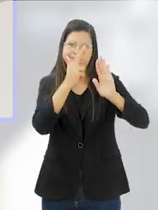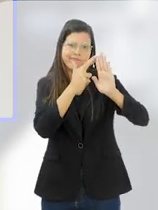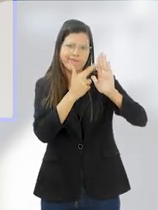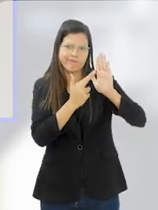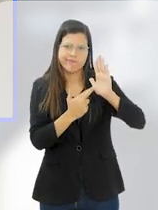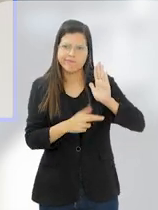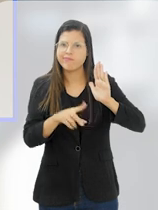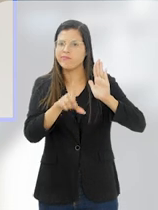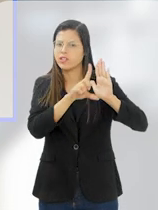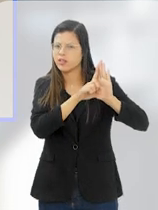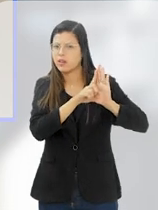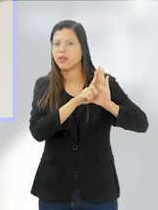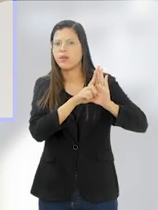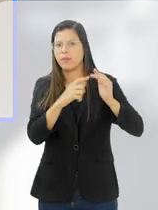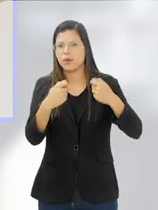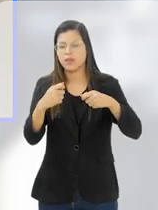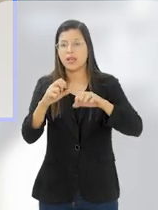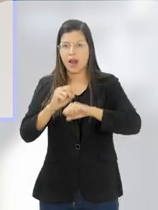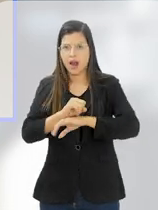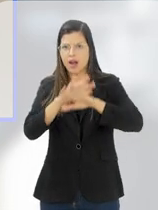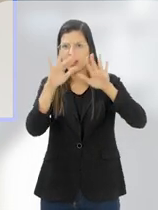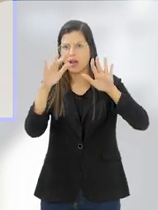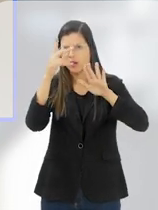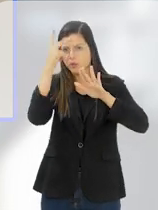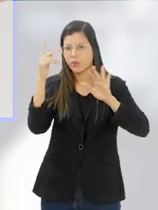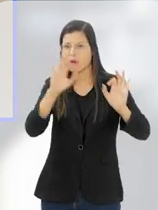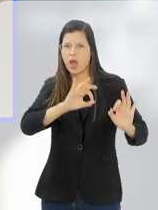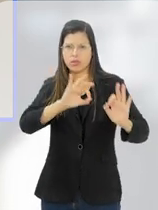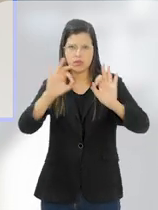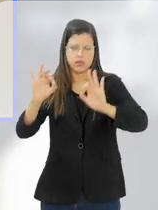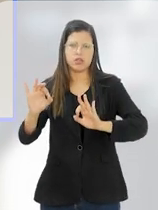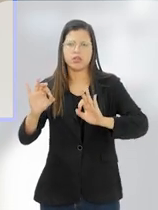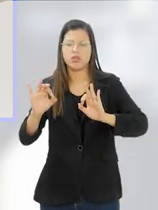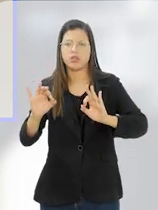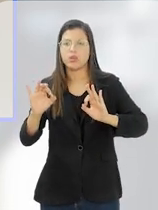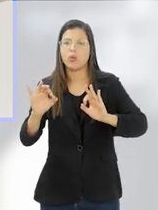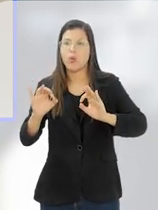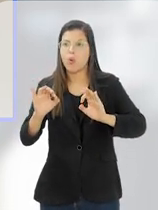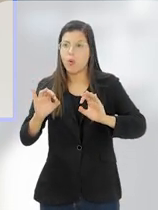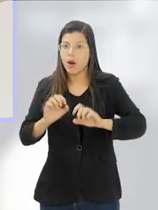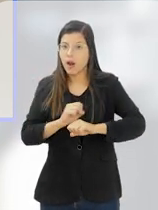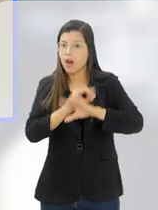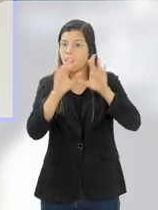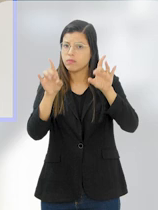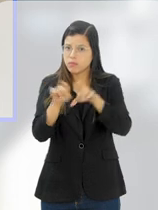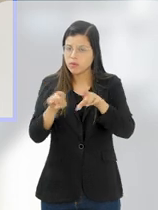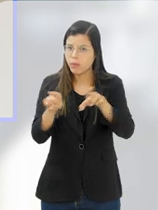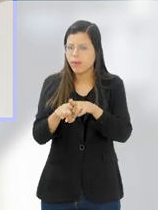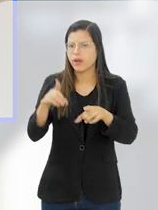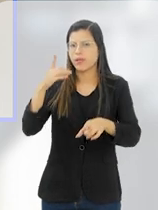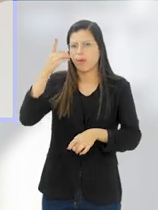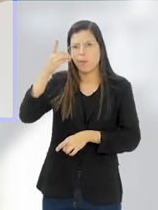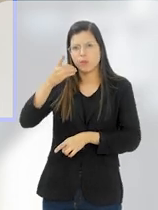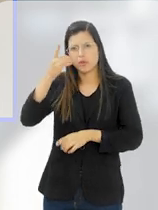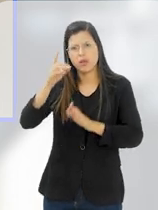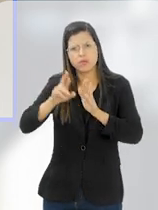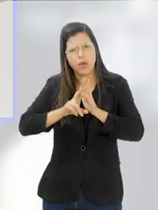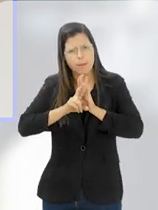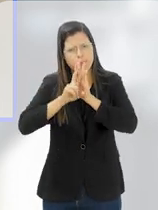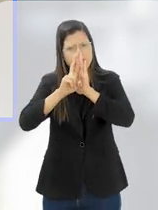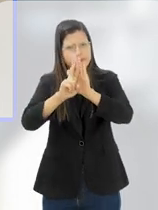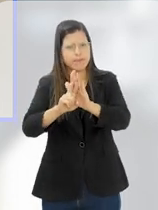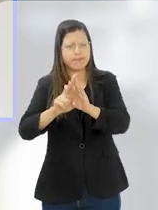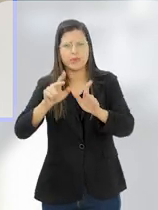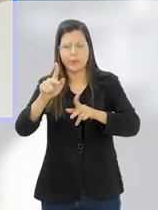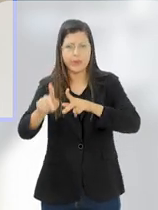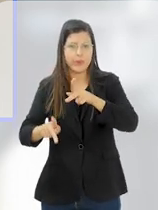gente. Isso tem que ficar muito claro para quem está escutando a gente. Isso tem que ficar muito claro, inclusive, para os deputados, para os representantes do